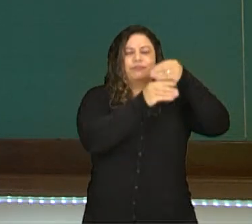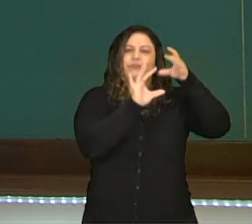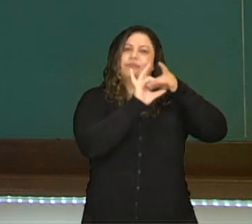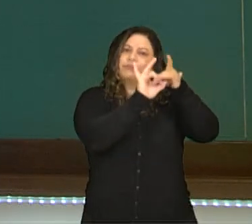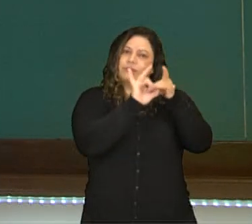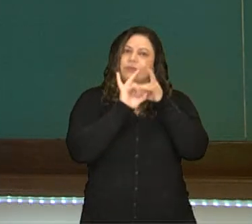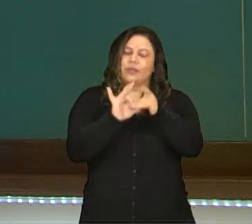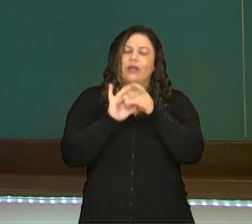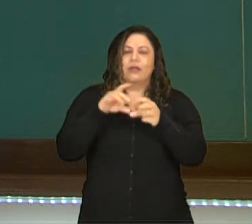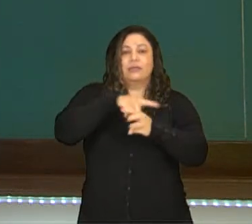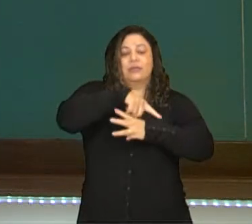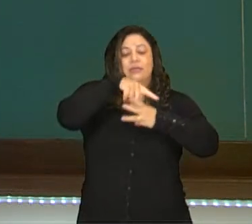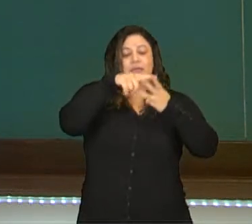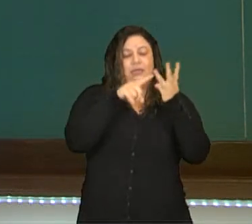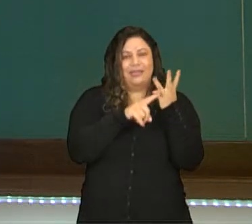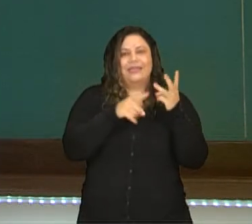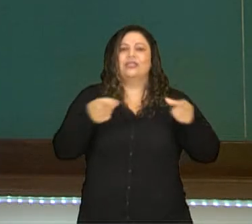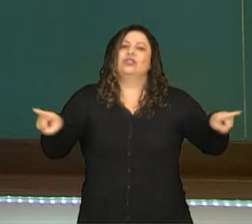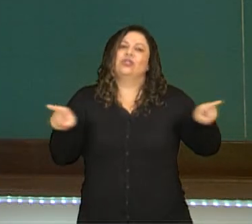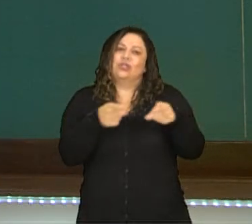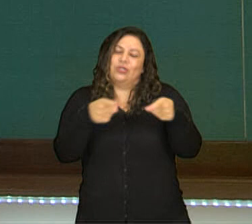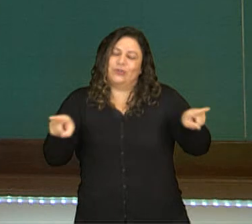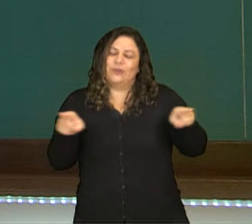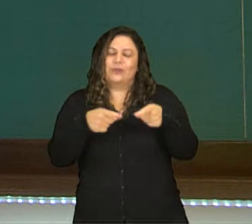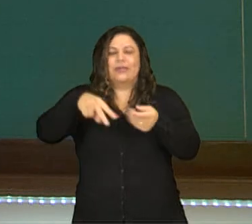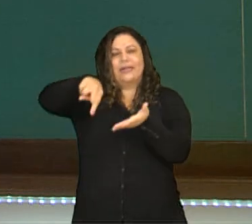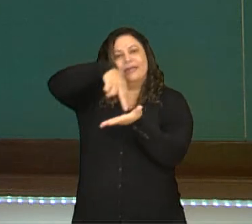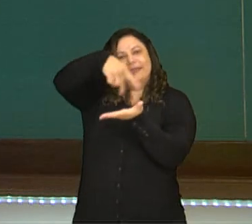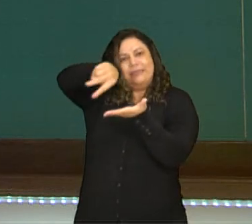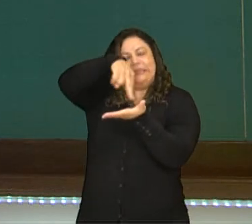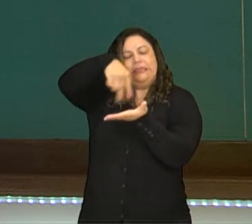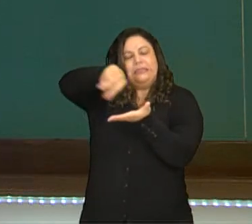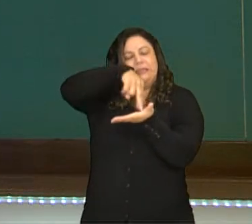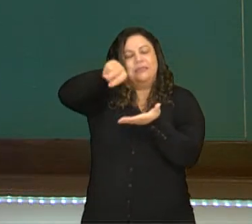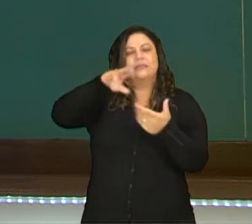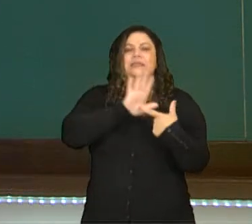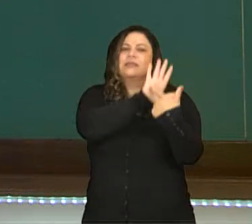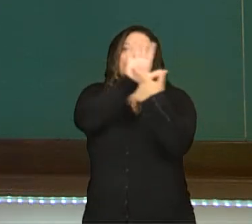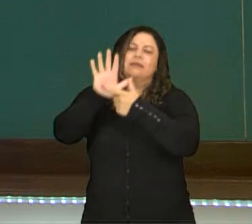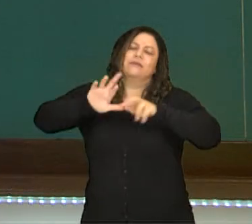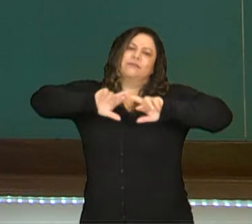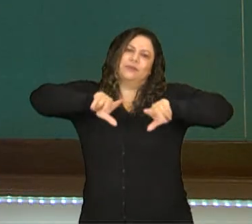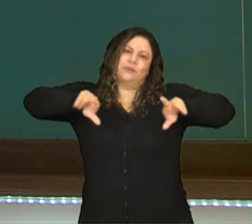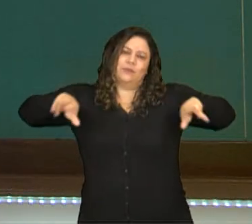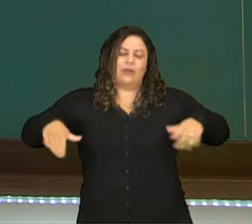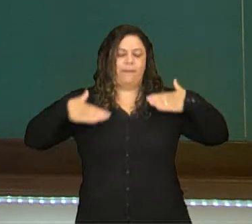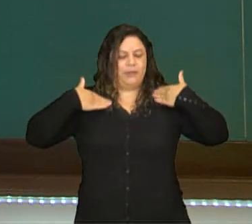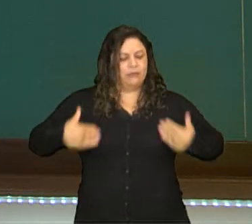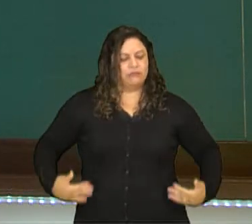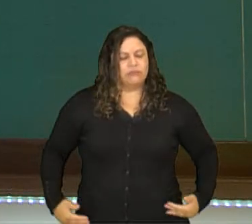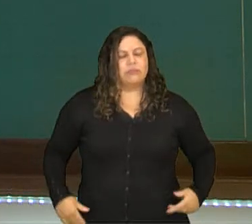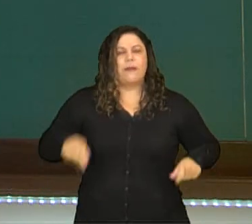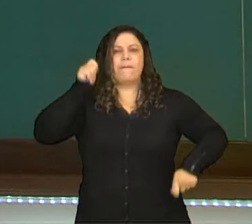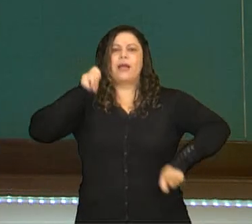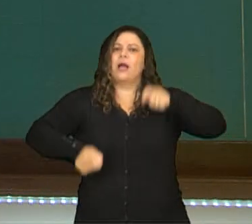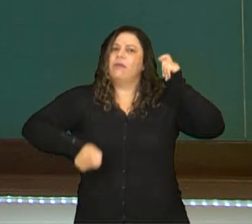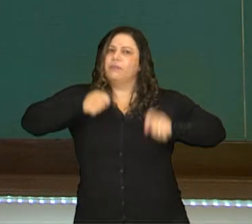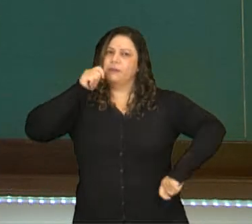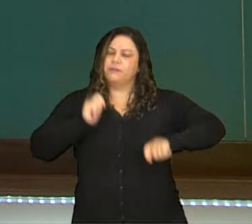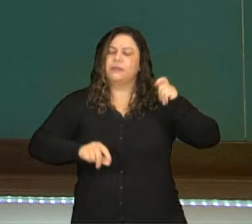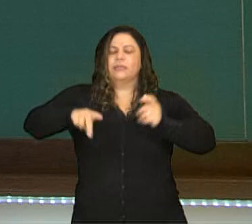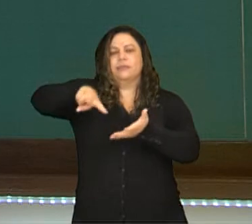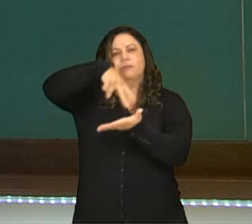essa junção que deu essa rica dança que apresenta diversas formas no seu vestir, no seu tocar e no seu